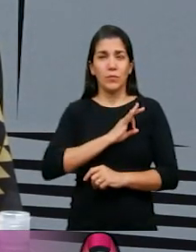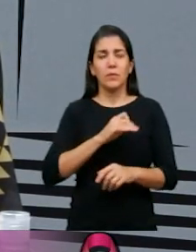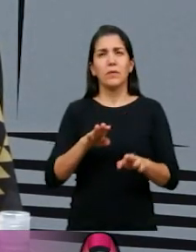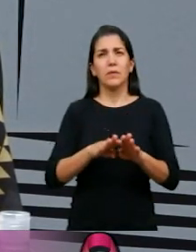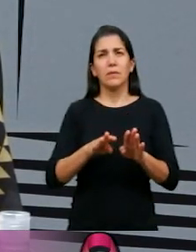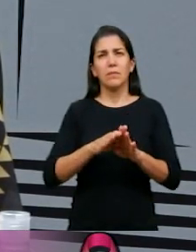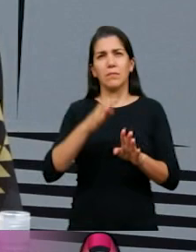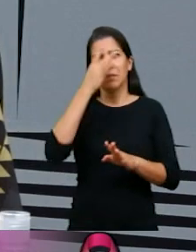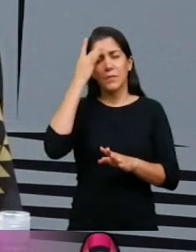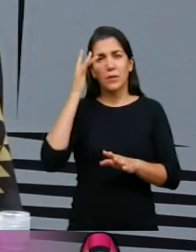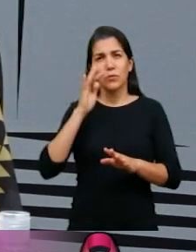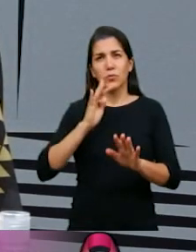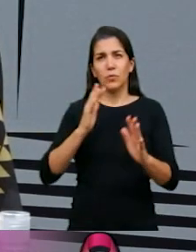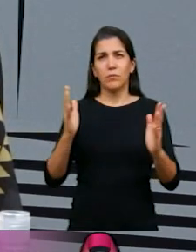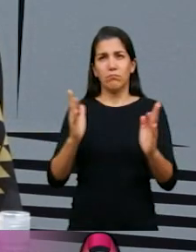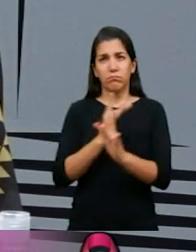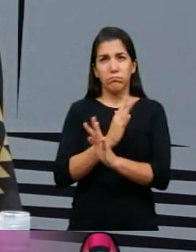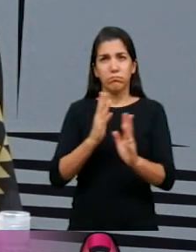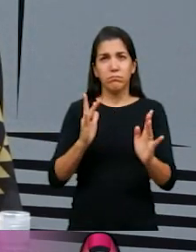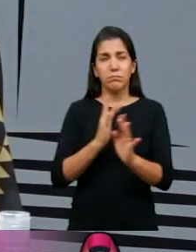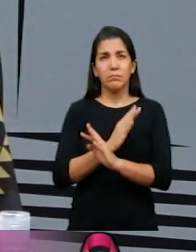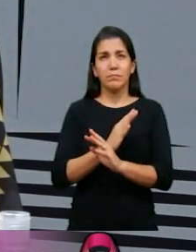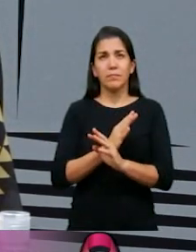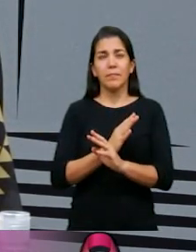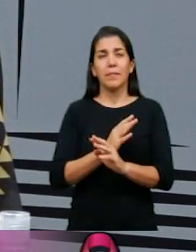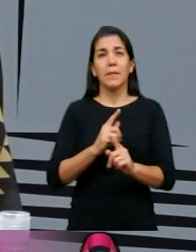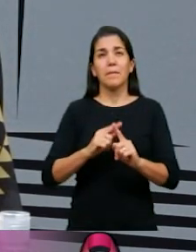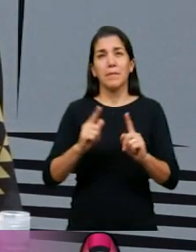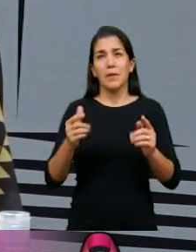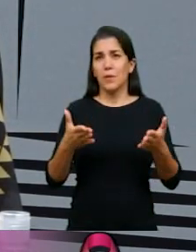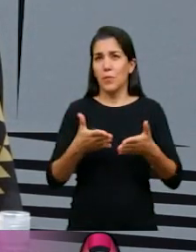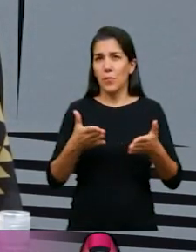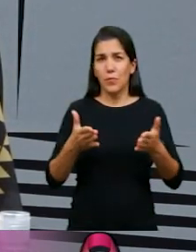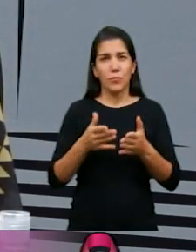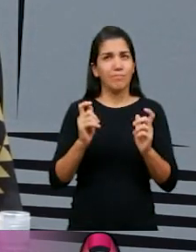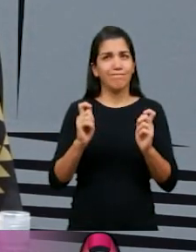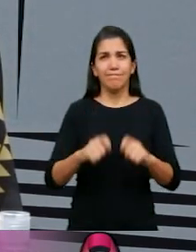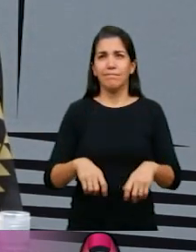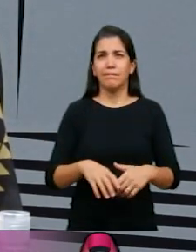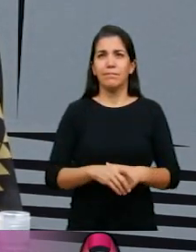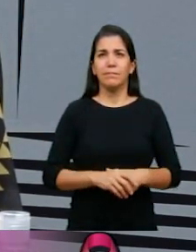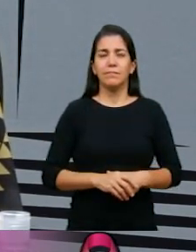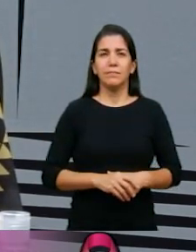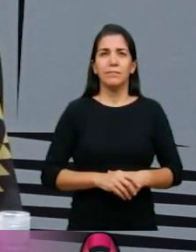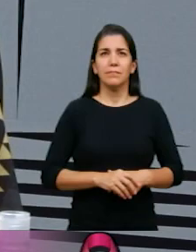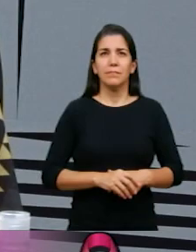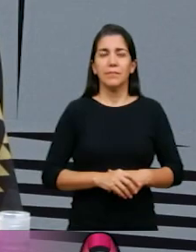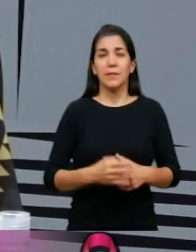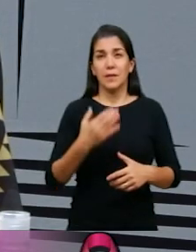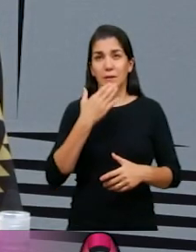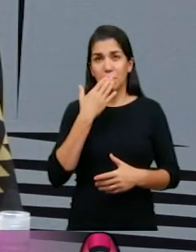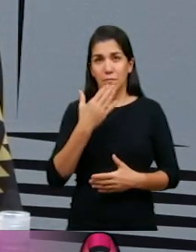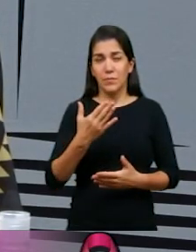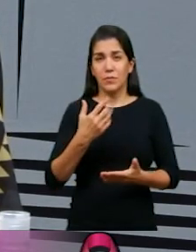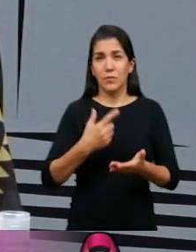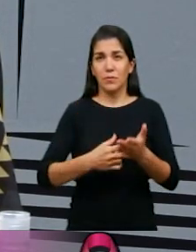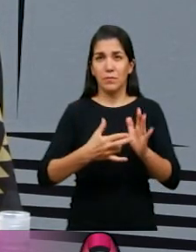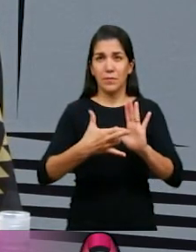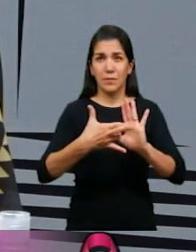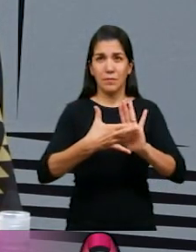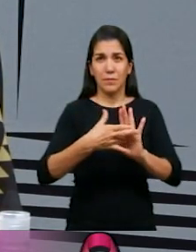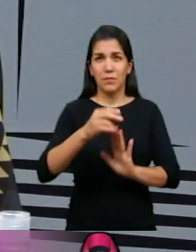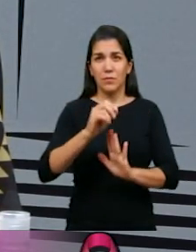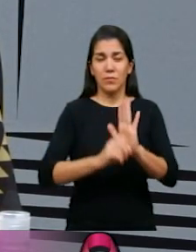público externo, o que não é possível na atual base da Guarda Municipal. Requeremos, ouvido o plenário na forma regimental,